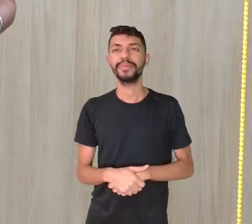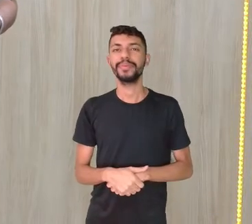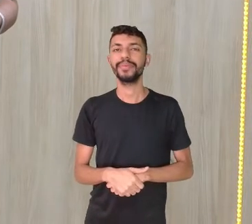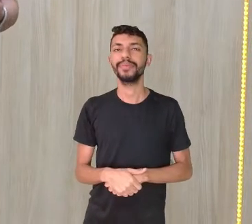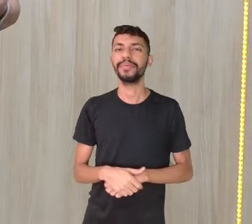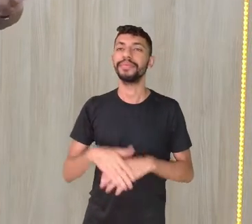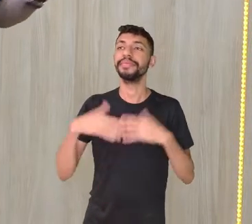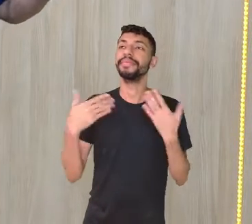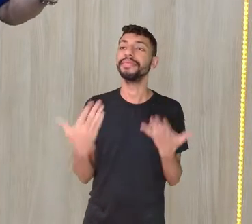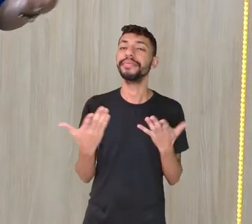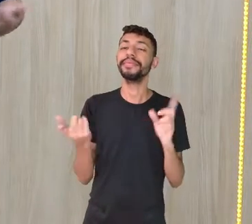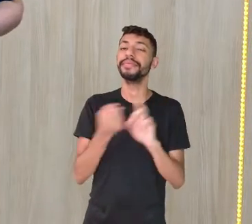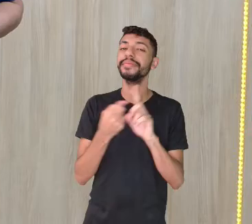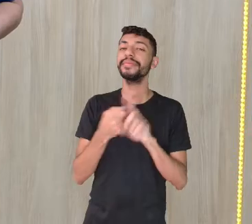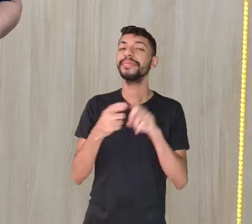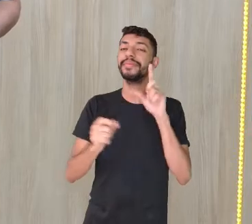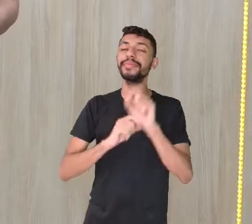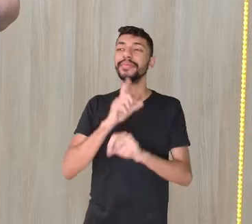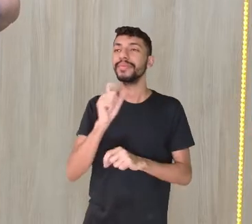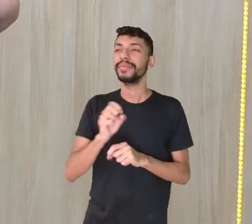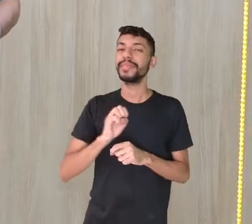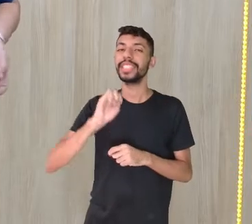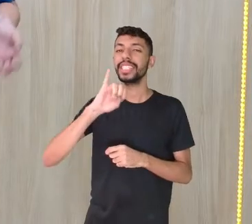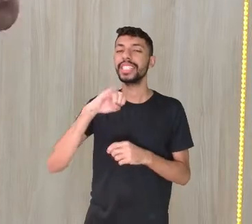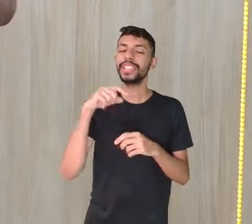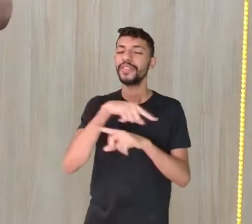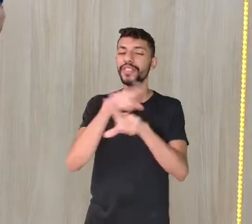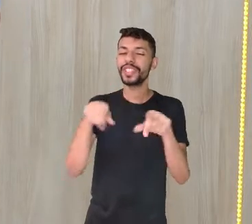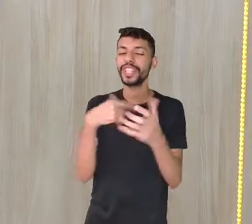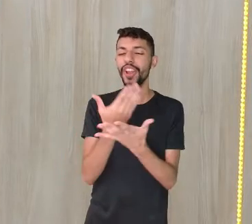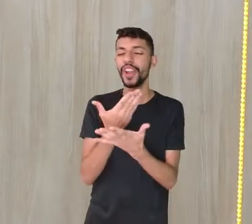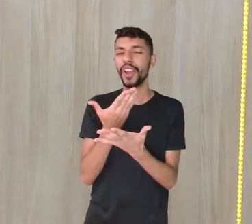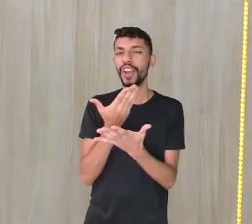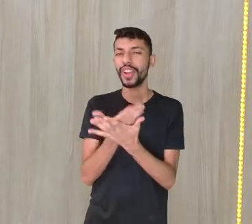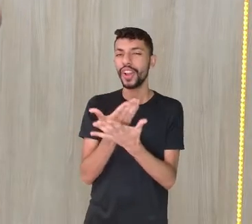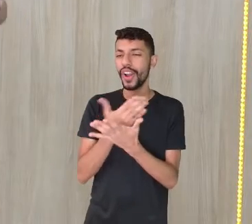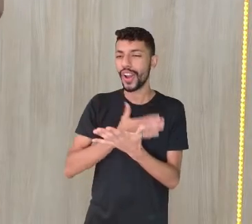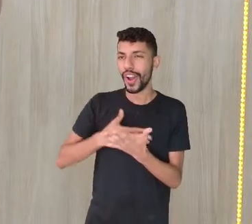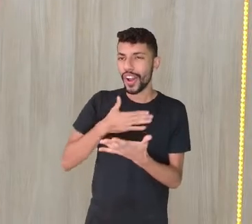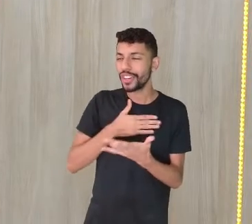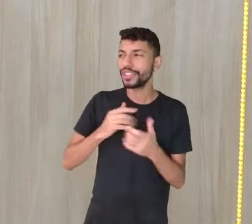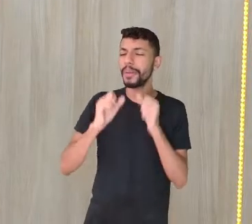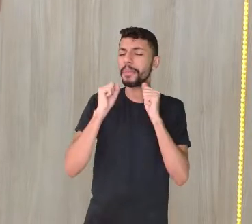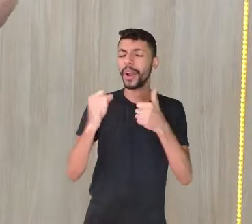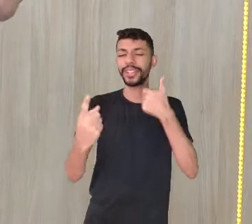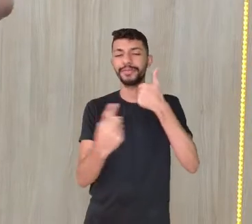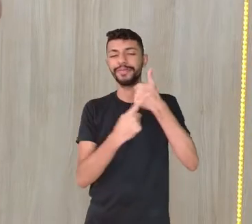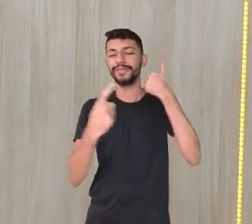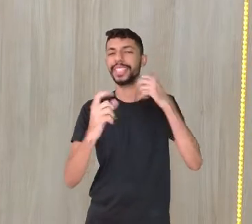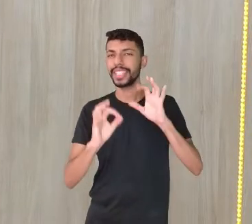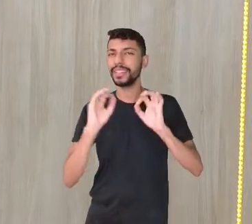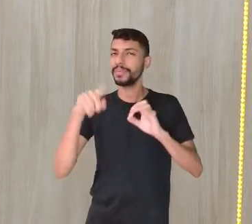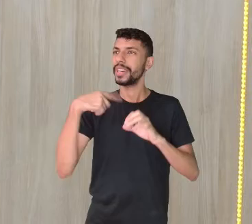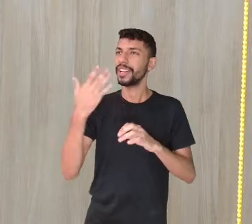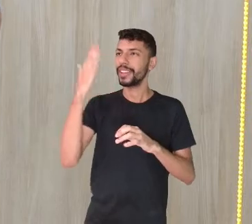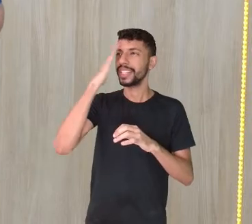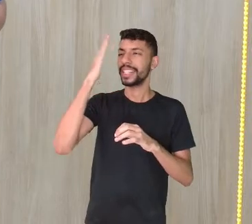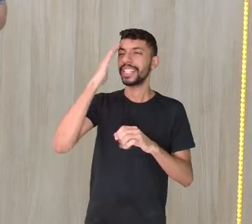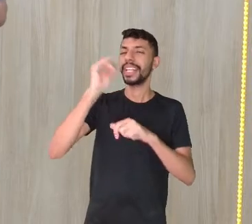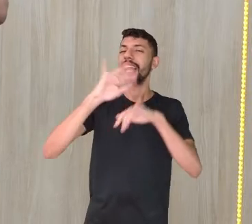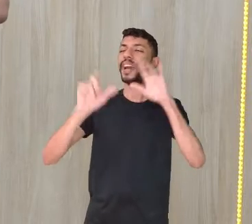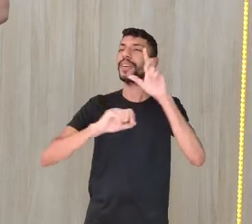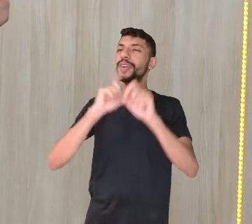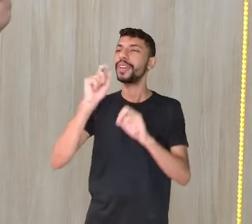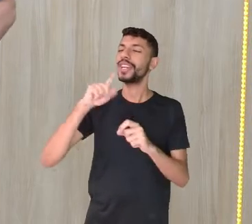aula. E também, se as aulas vocês estão gostando, dá lá um likezinho na aula, para a gente poder dizer que esse é o caminho,